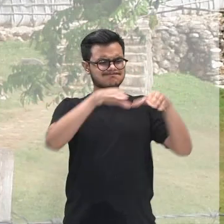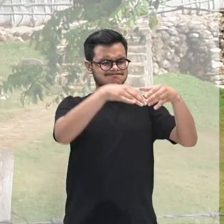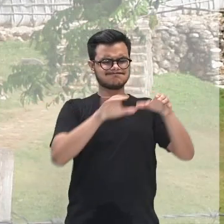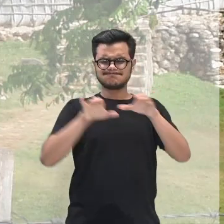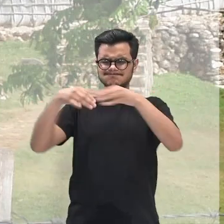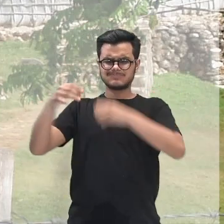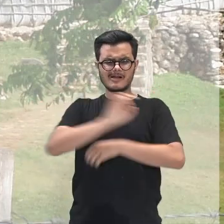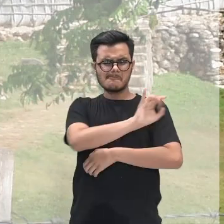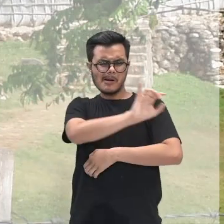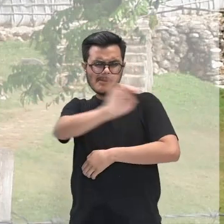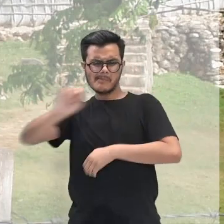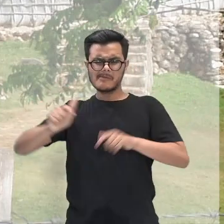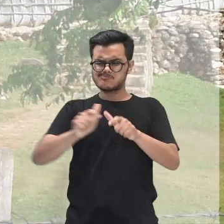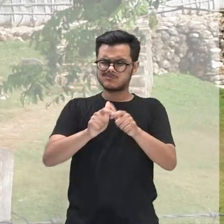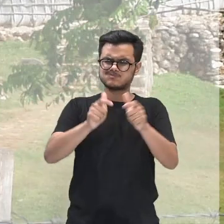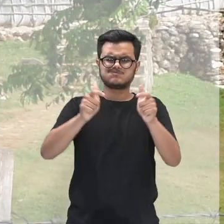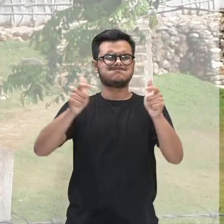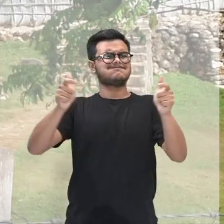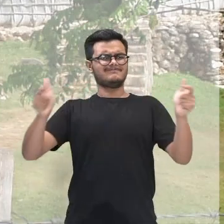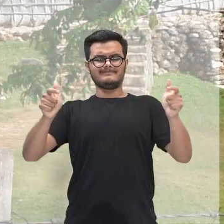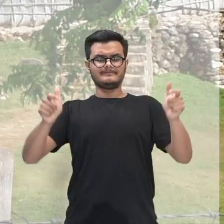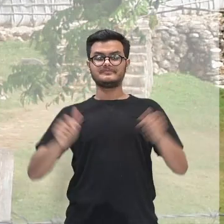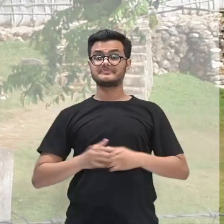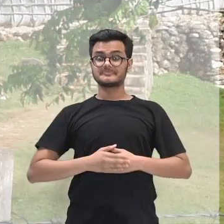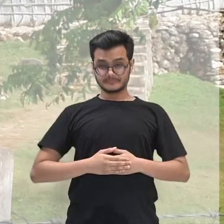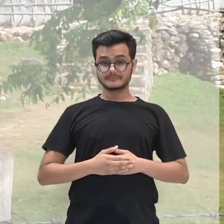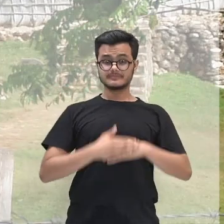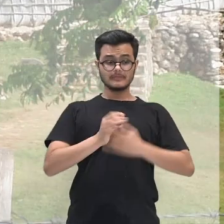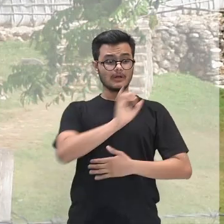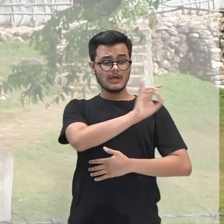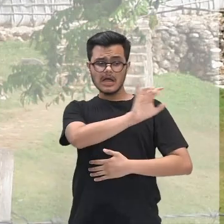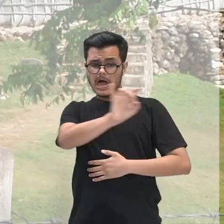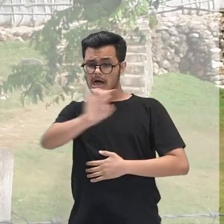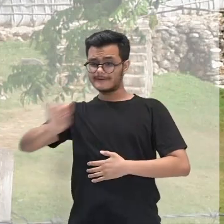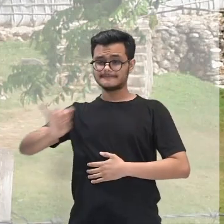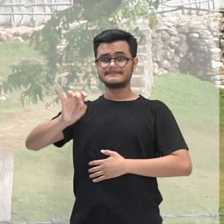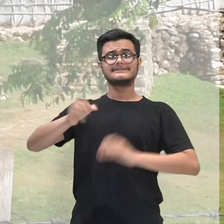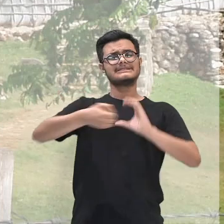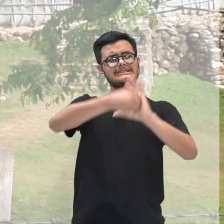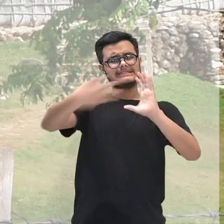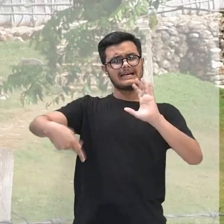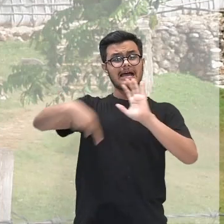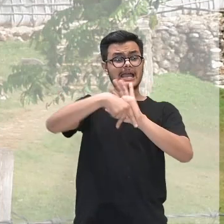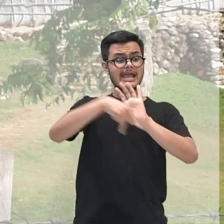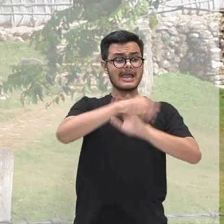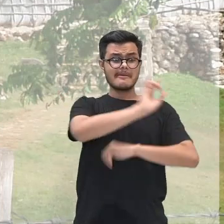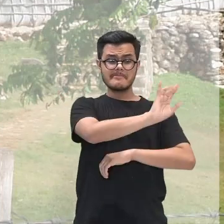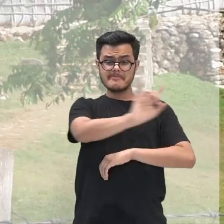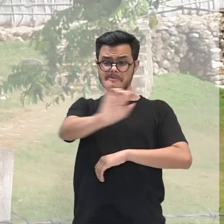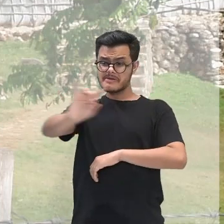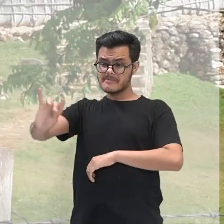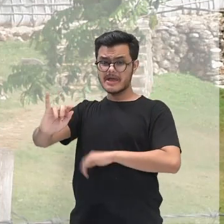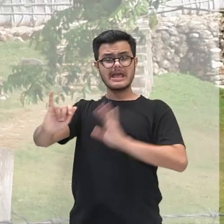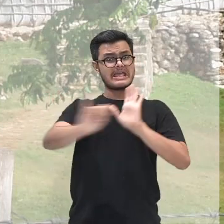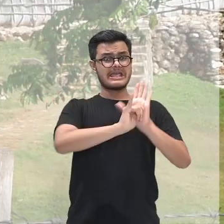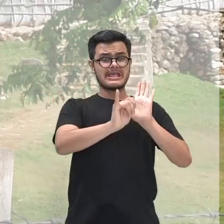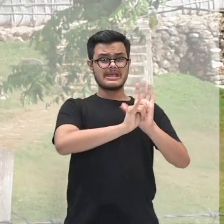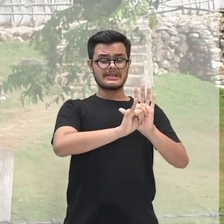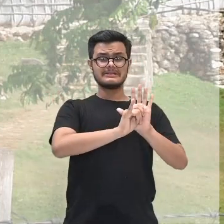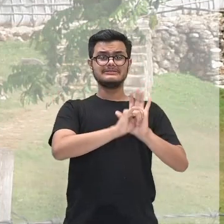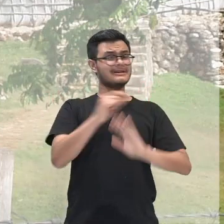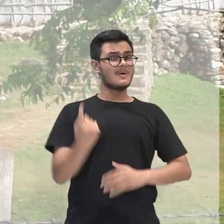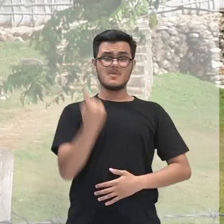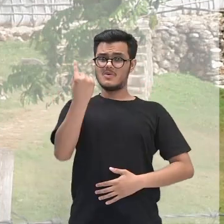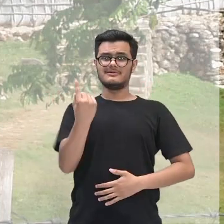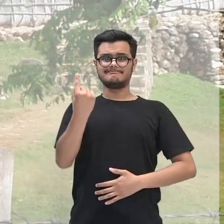grupos étnicos, tá? Cada um com a sua própria identidade única,